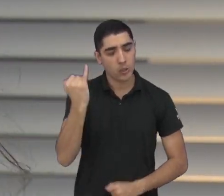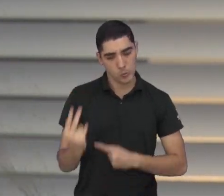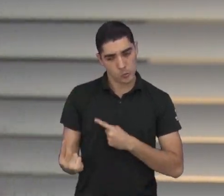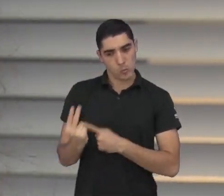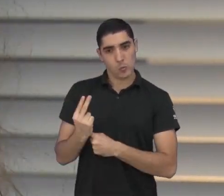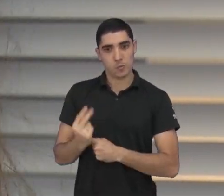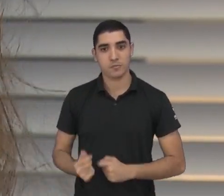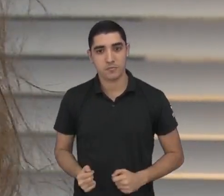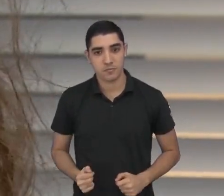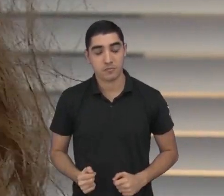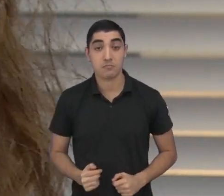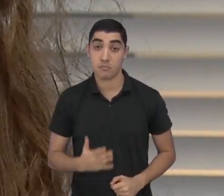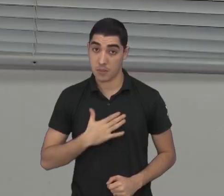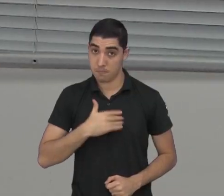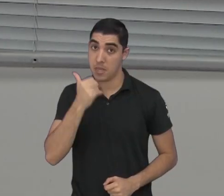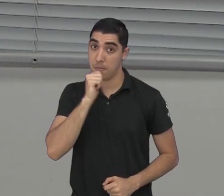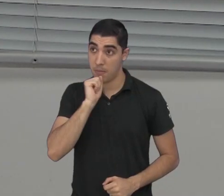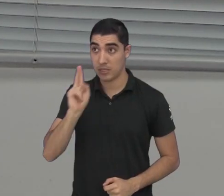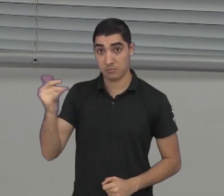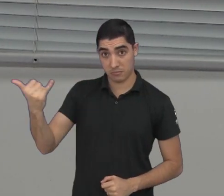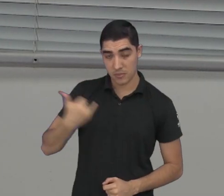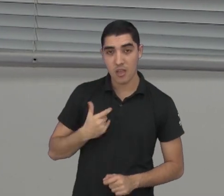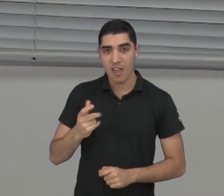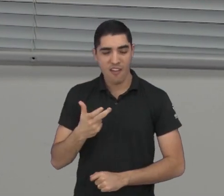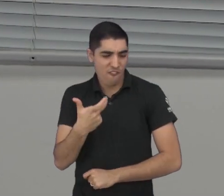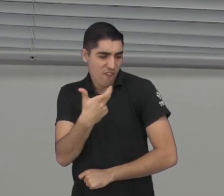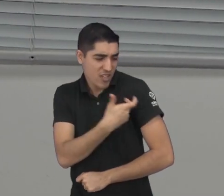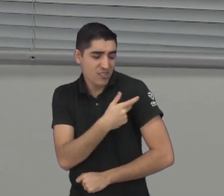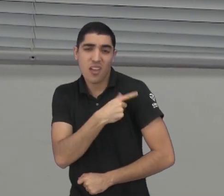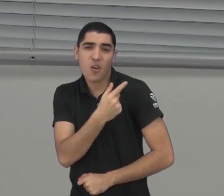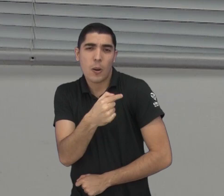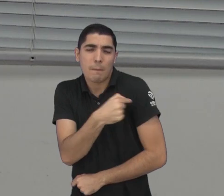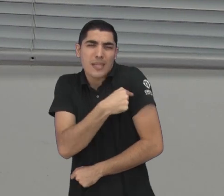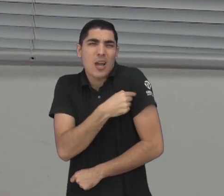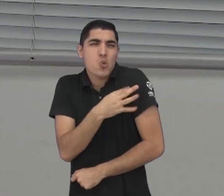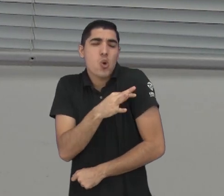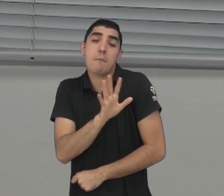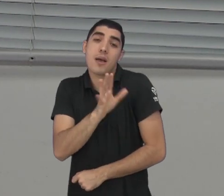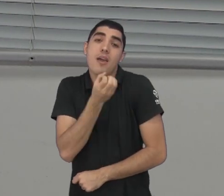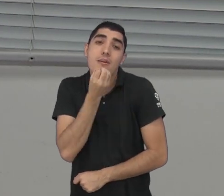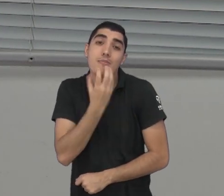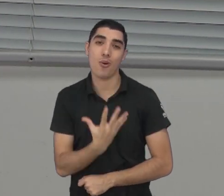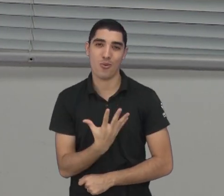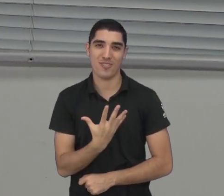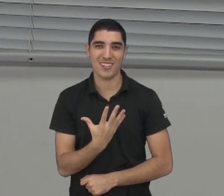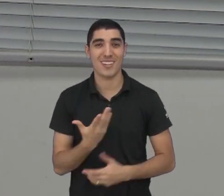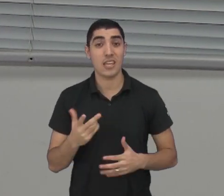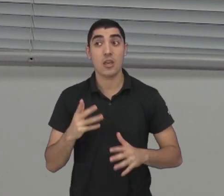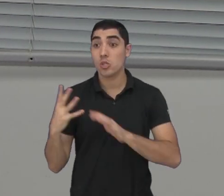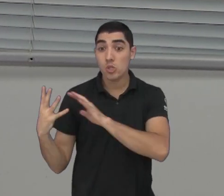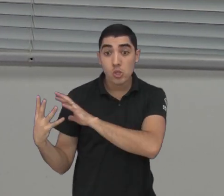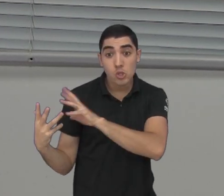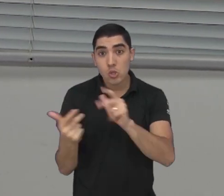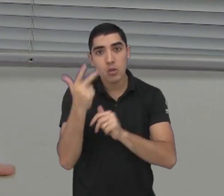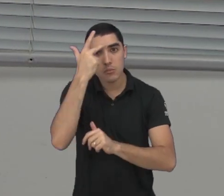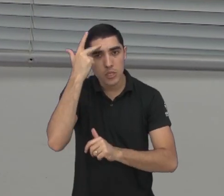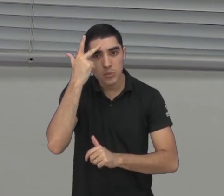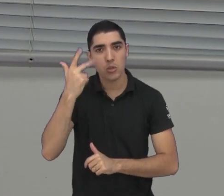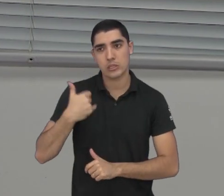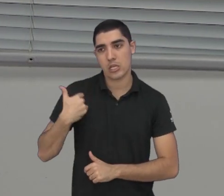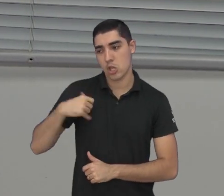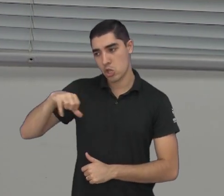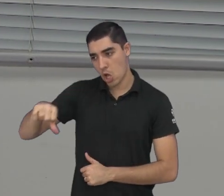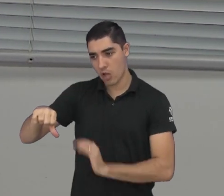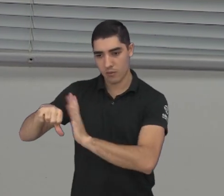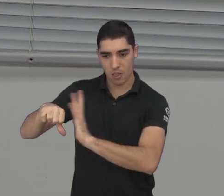a importância da proteção. Como minha mãe sempre fala, a vacina é igual uma picadinha do bem. E todo mundo